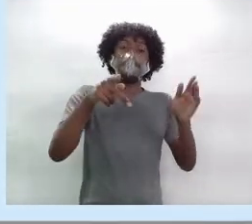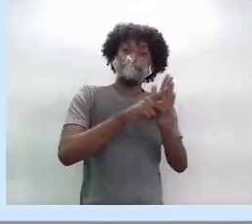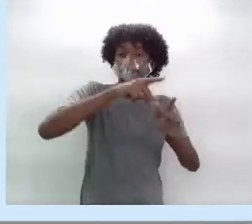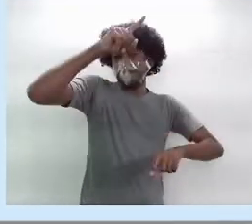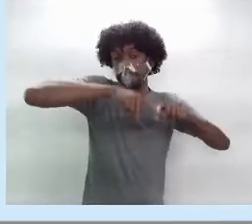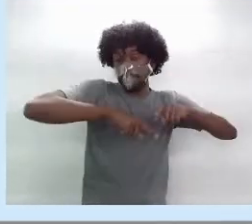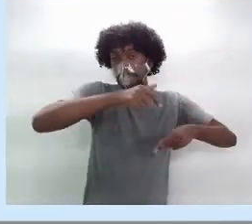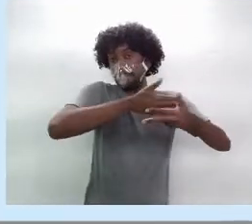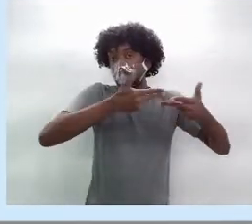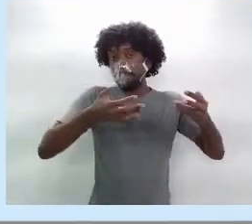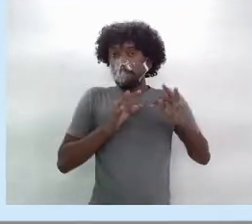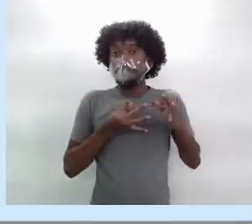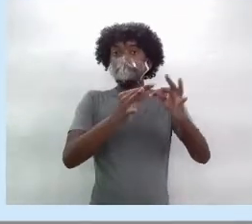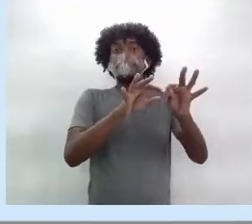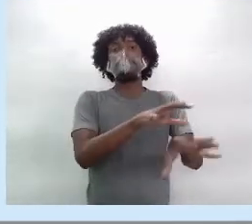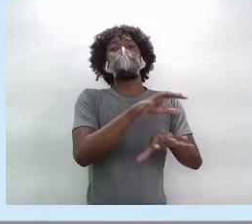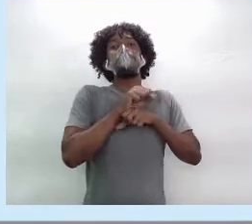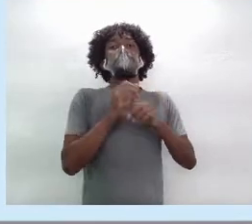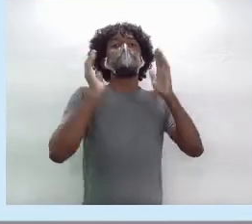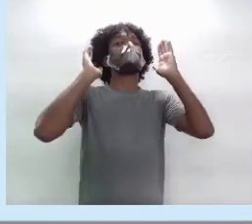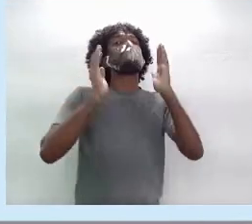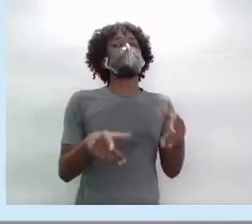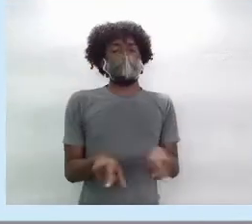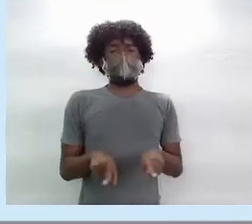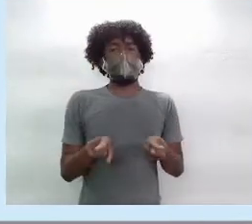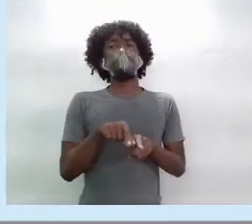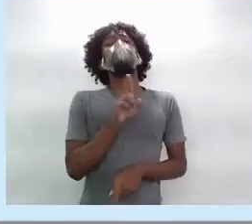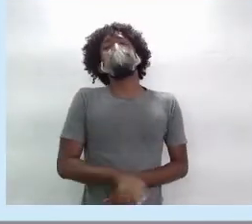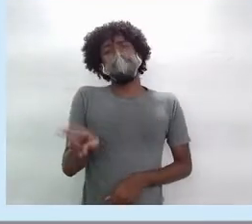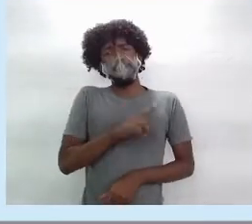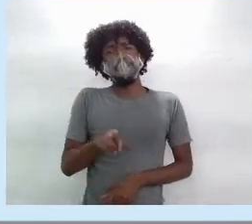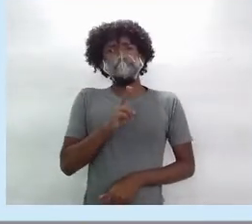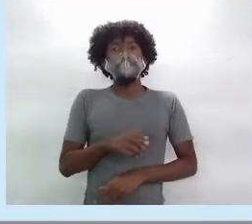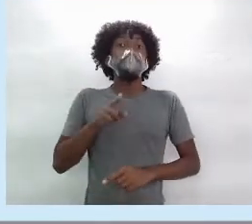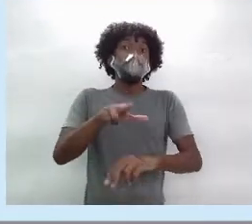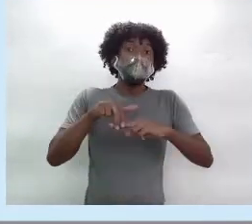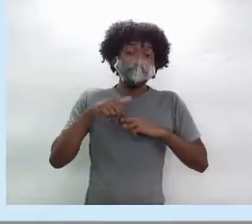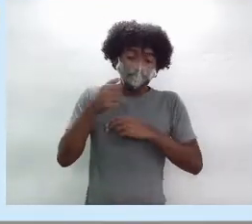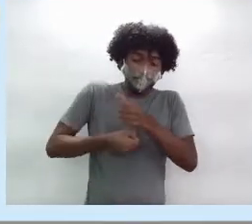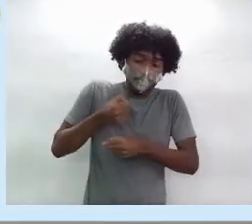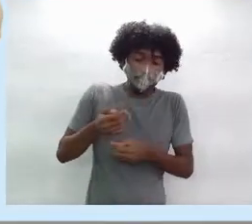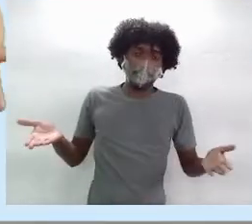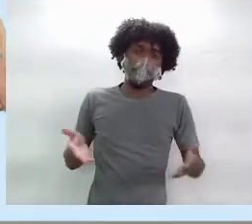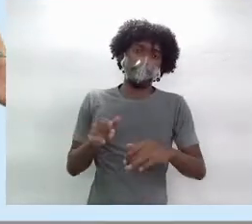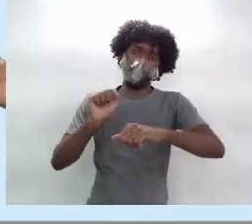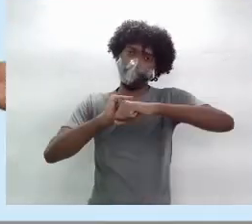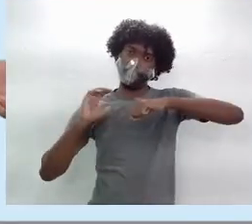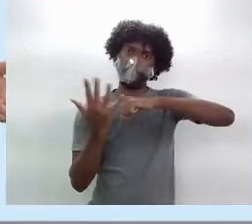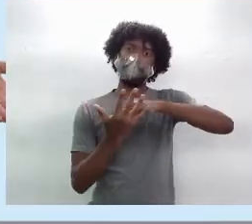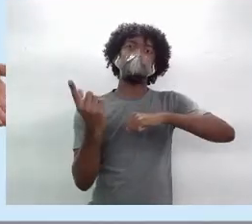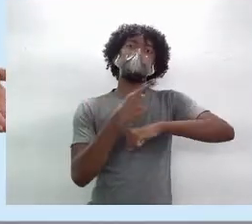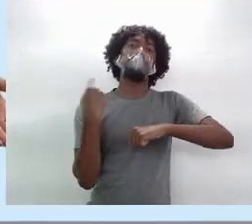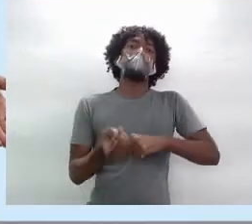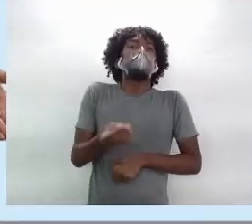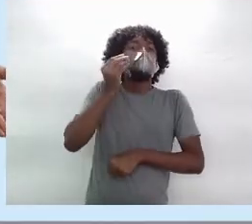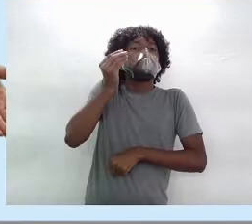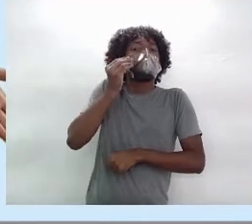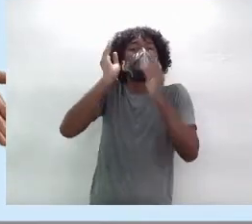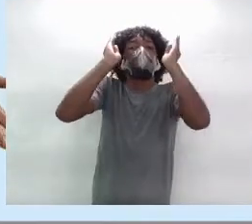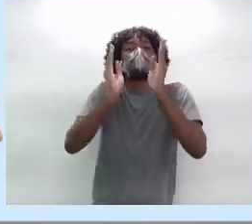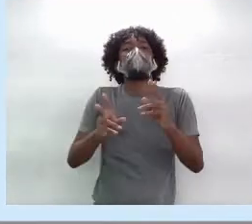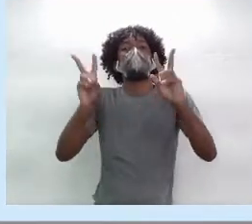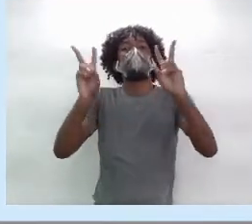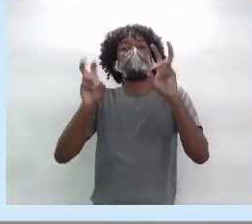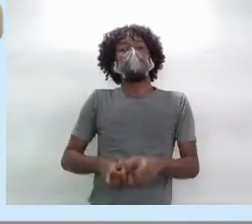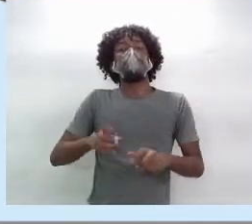da tecnologia e, em especial, neste ano, um ano pandêmico, que nós observamos que várias